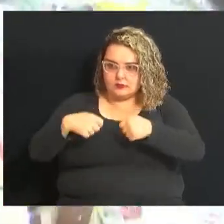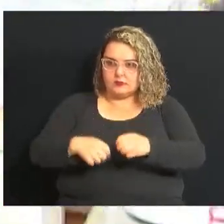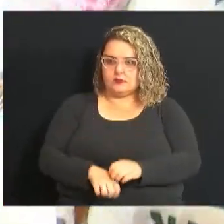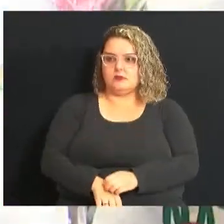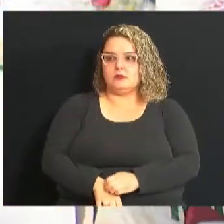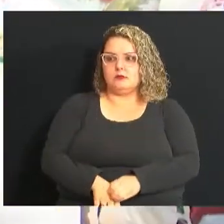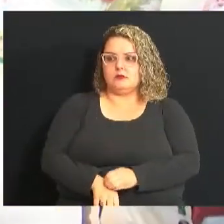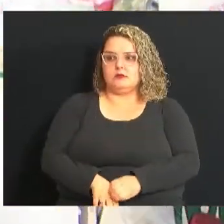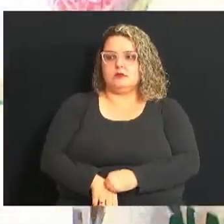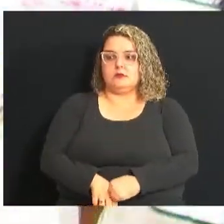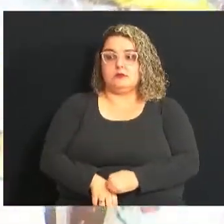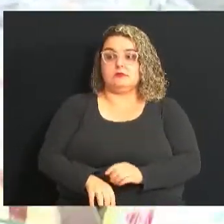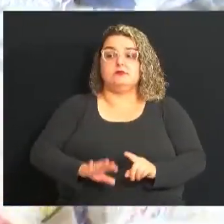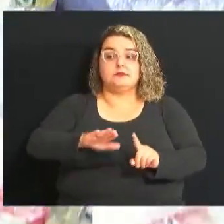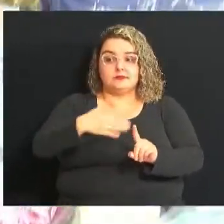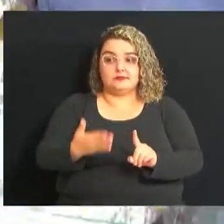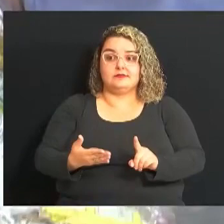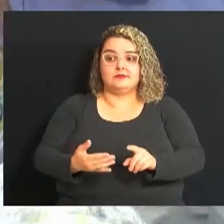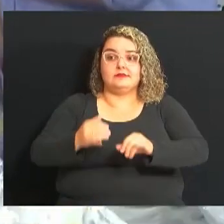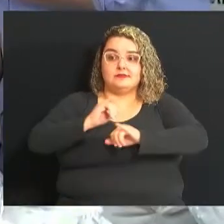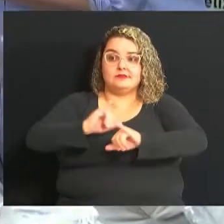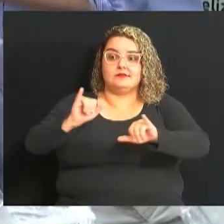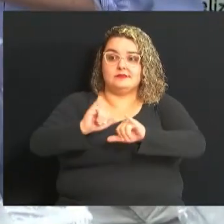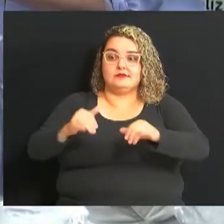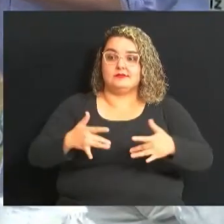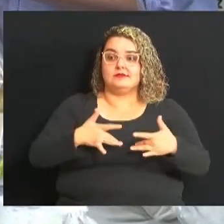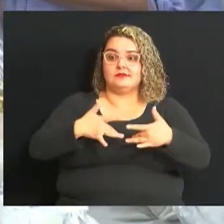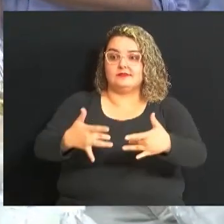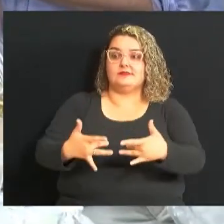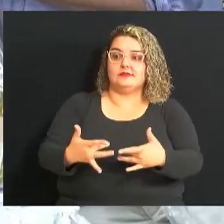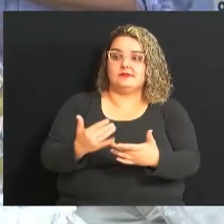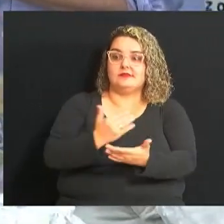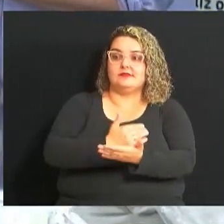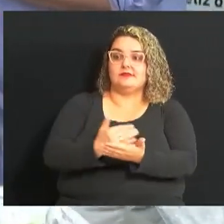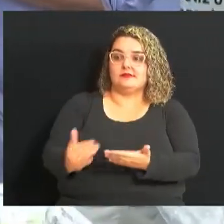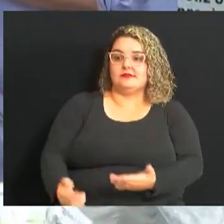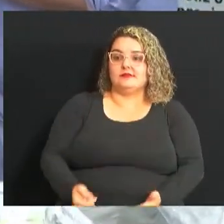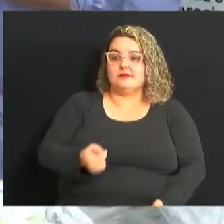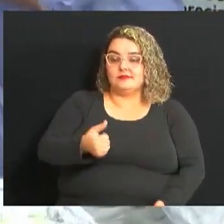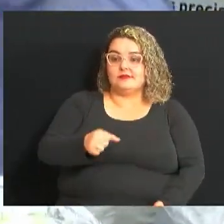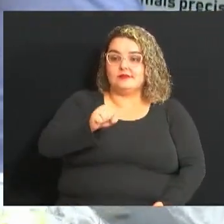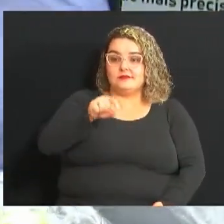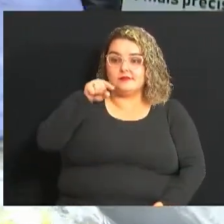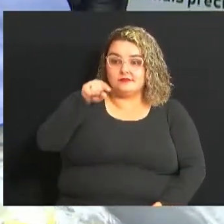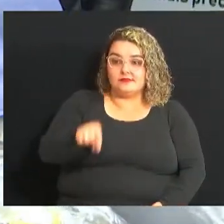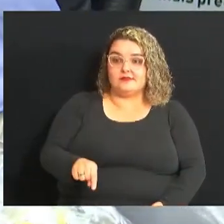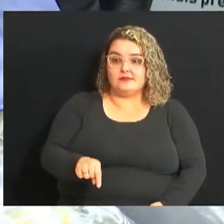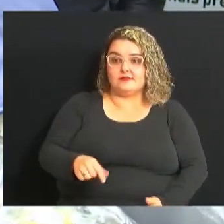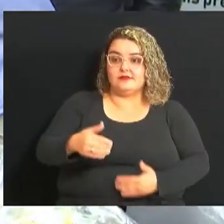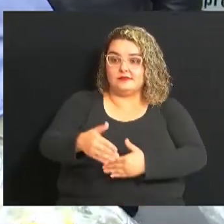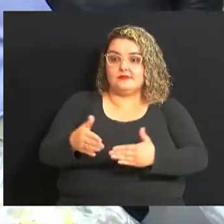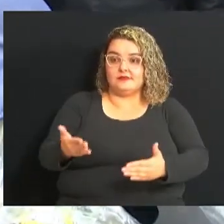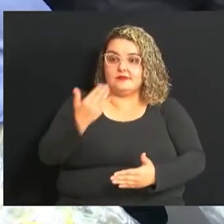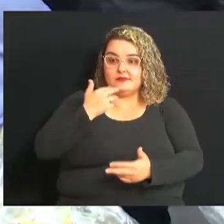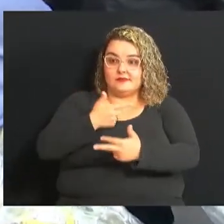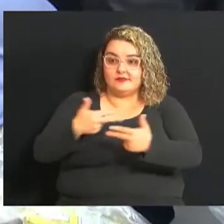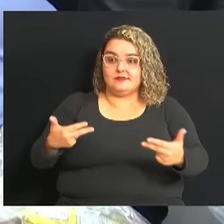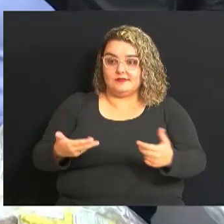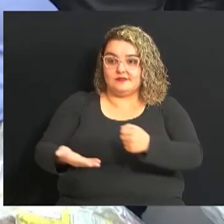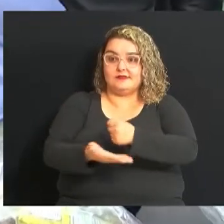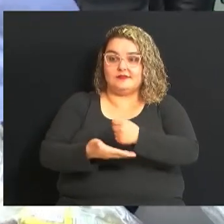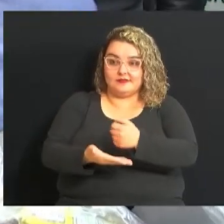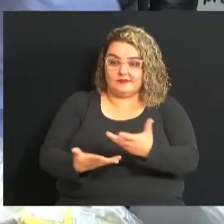solenidade de lançamento foi anunciada a doação inicial de quase 8.000 cestas básicas. O anúncio foi recebido com